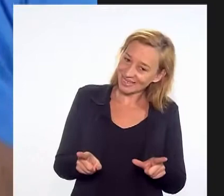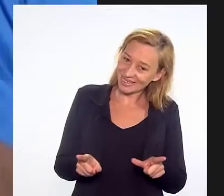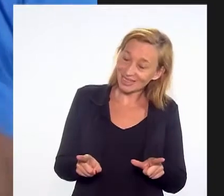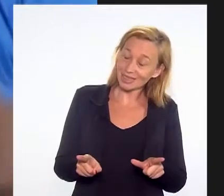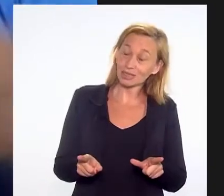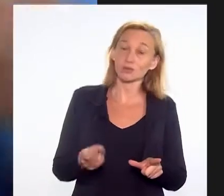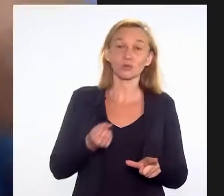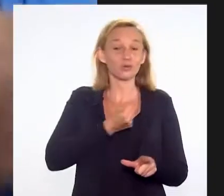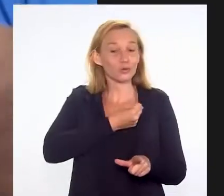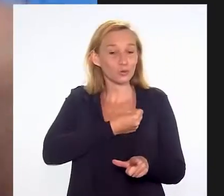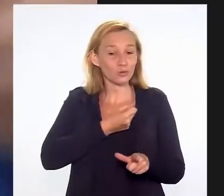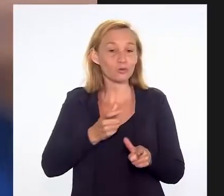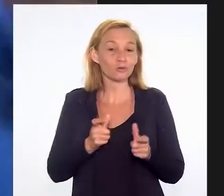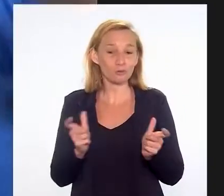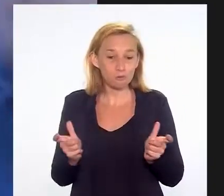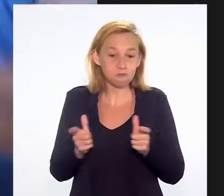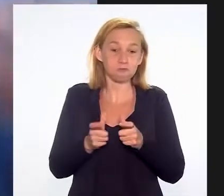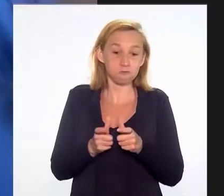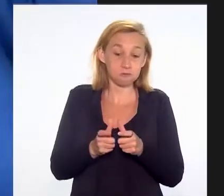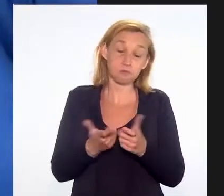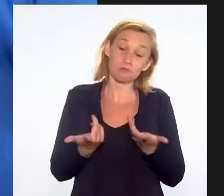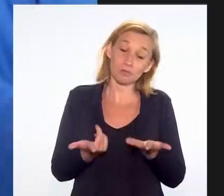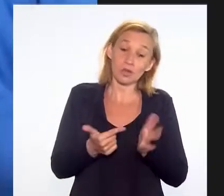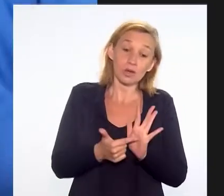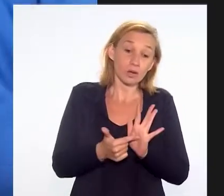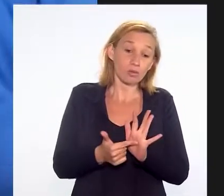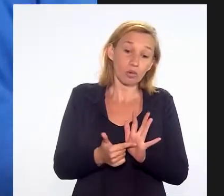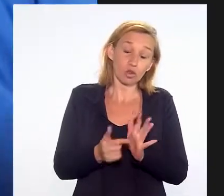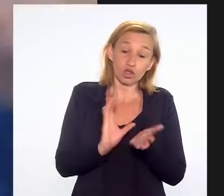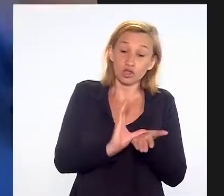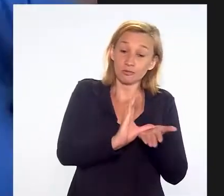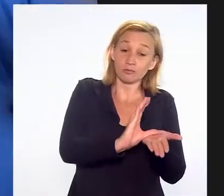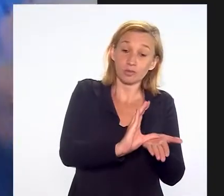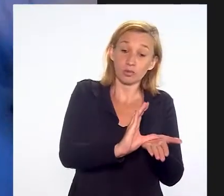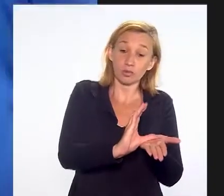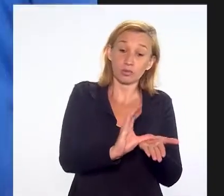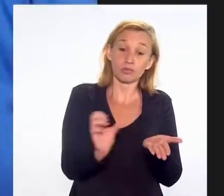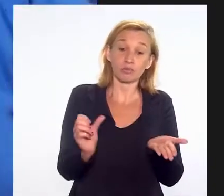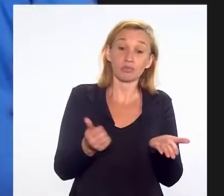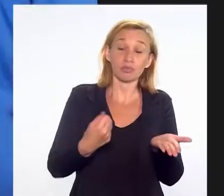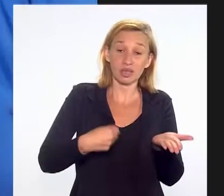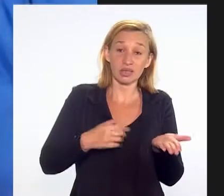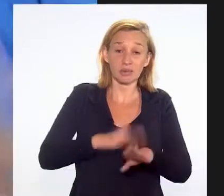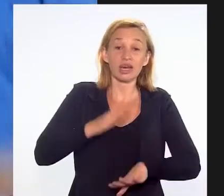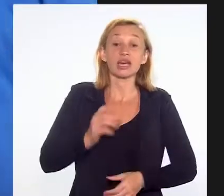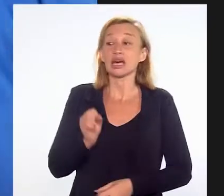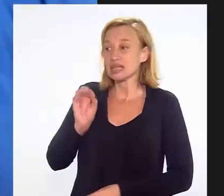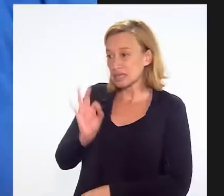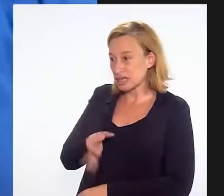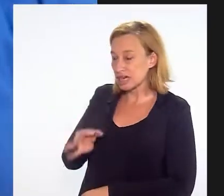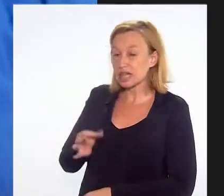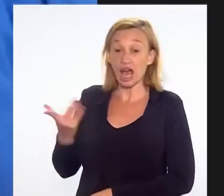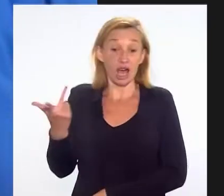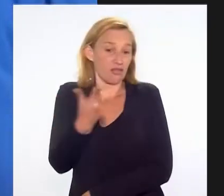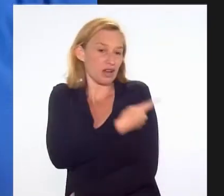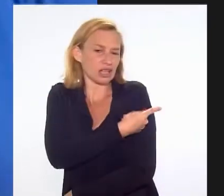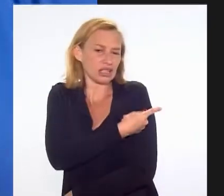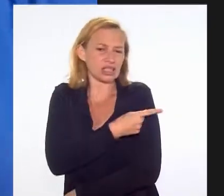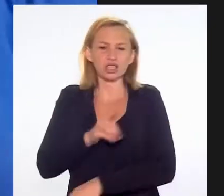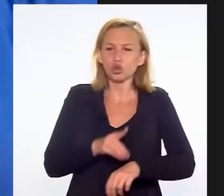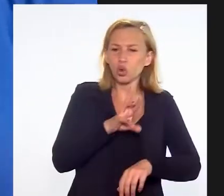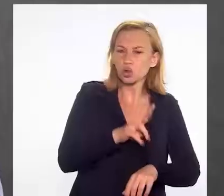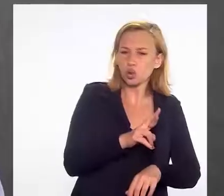de vigilância, mas a morosidade muitas vezes recai nessa questão dos